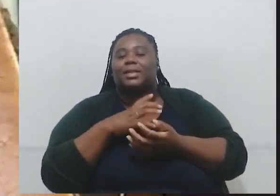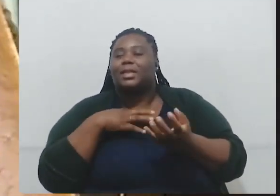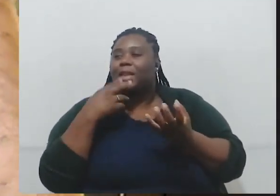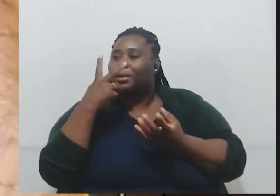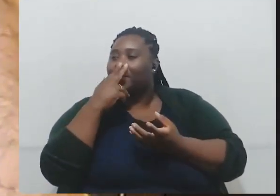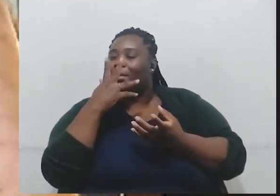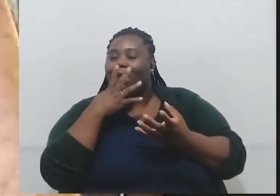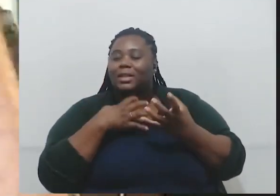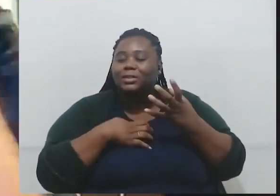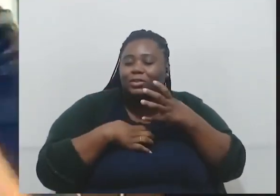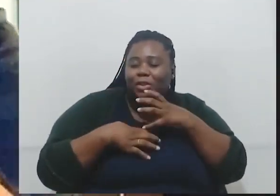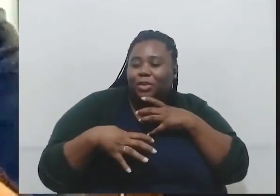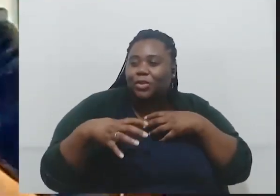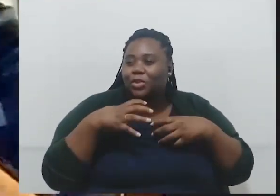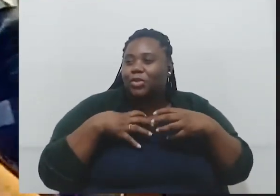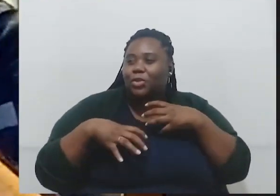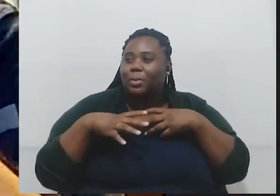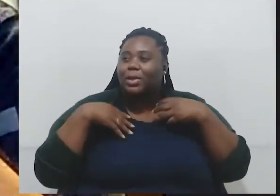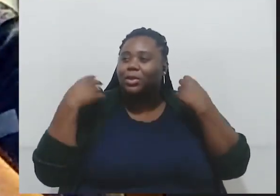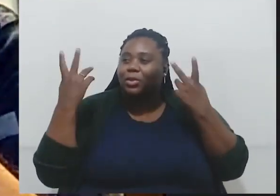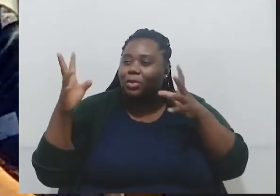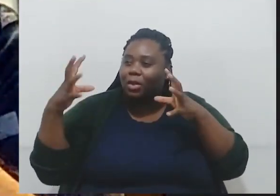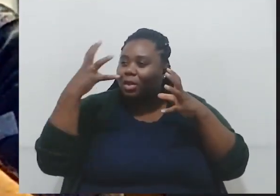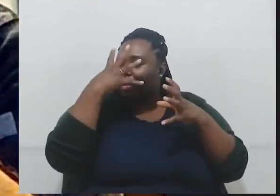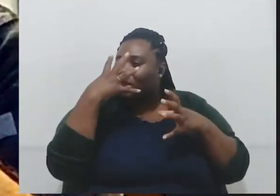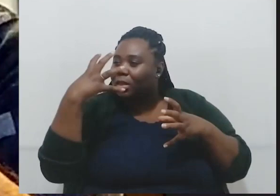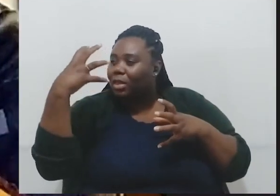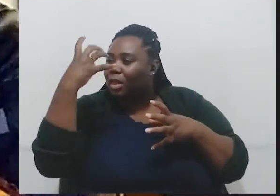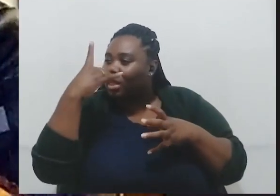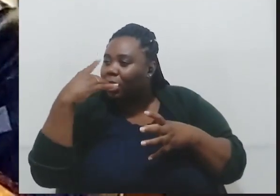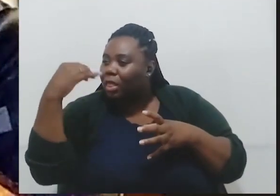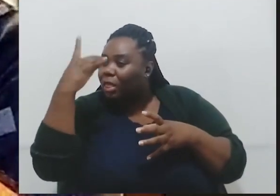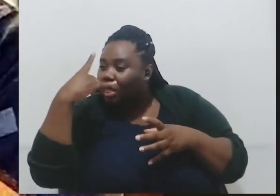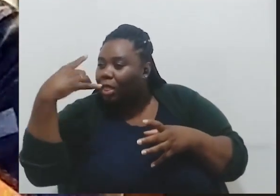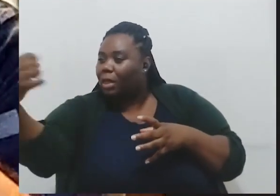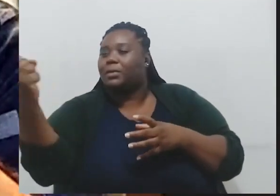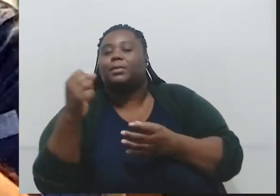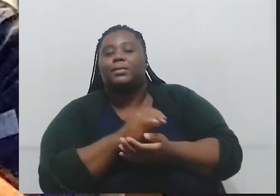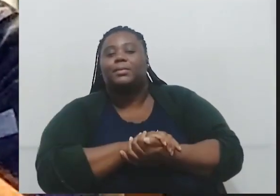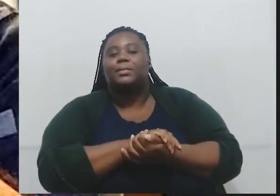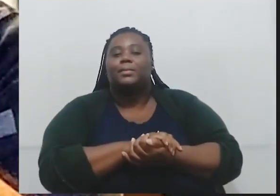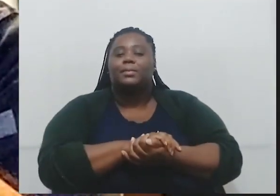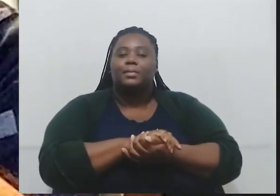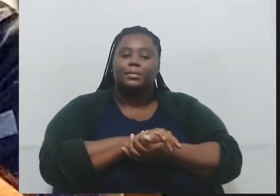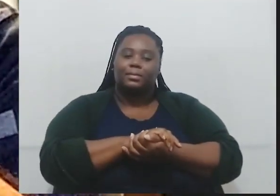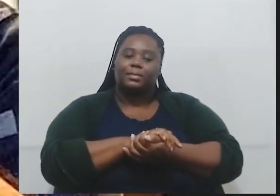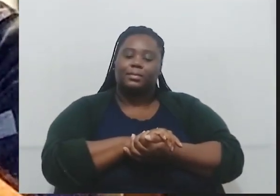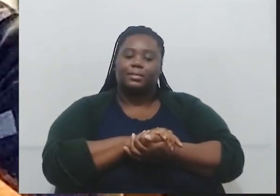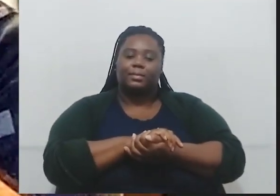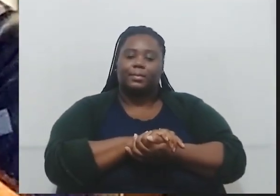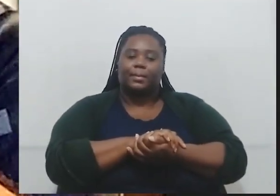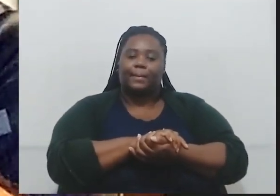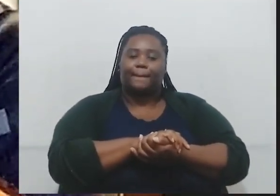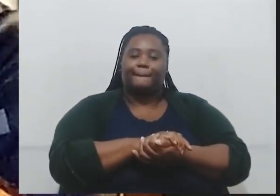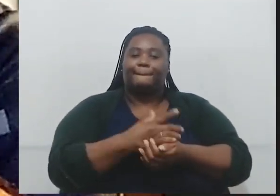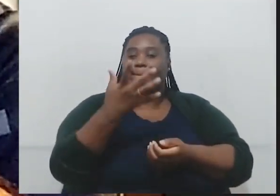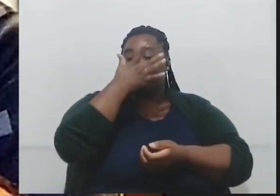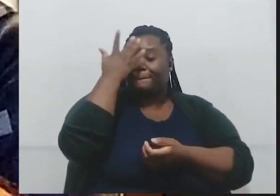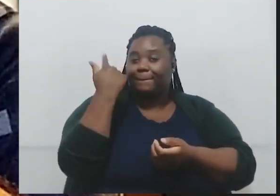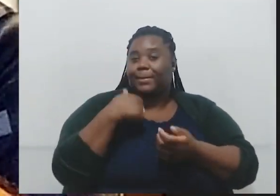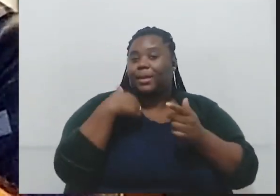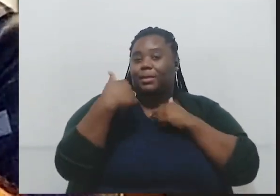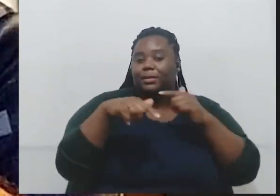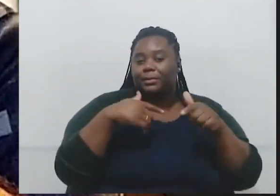sensação, de sentimento ali que me chama. Porra, assim, as pessoas com quem eu trabalho